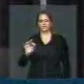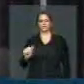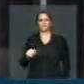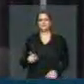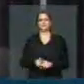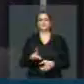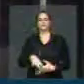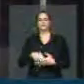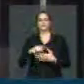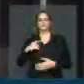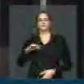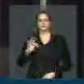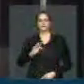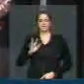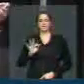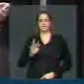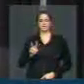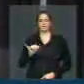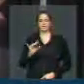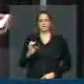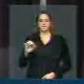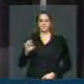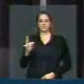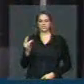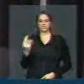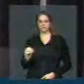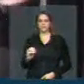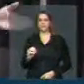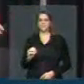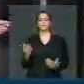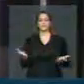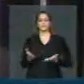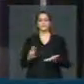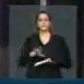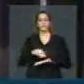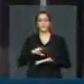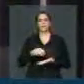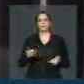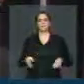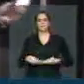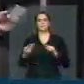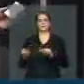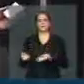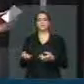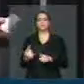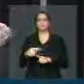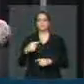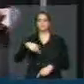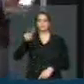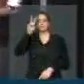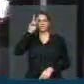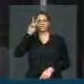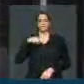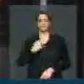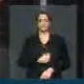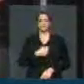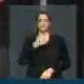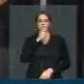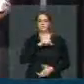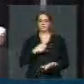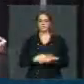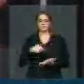PT, Vicentinho, que hoje eu entreguei a cópia do requerimento para que na segunda-feira a gente tenha um grande